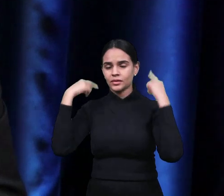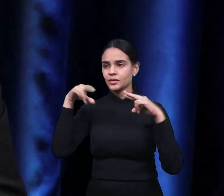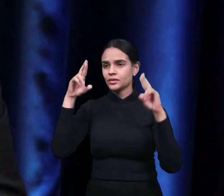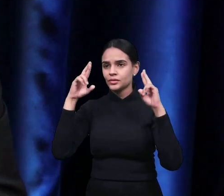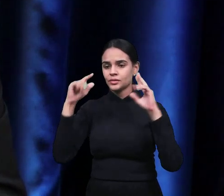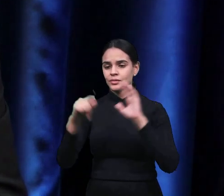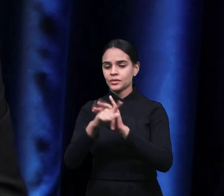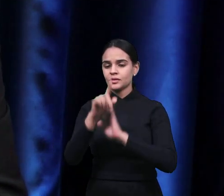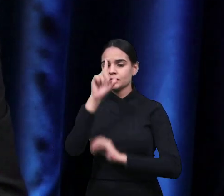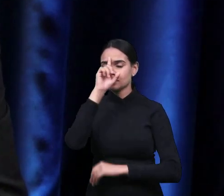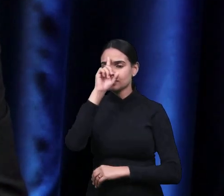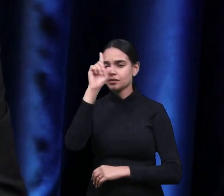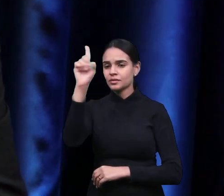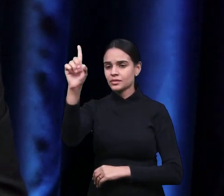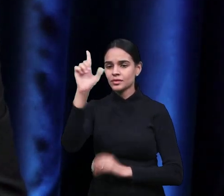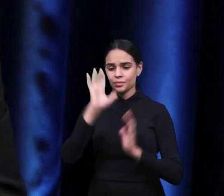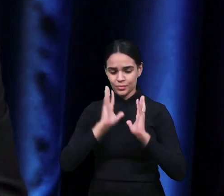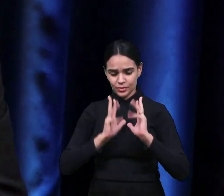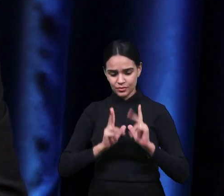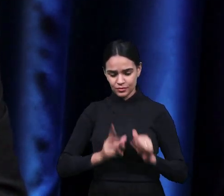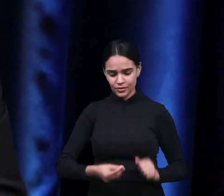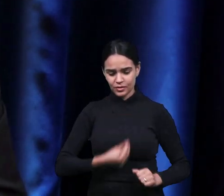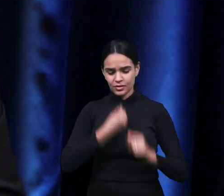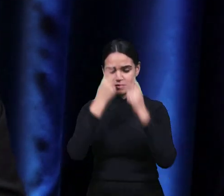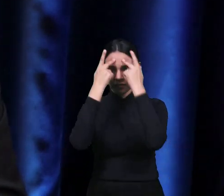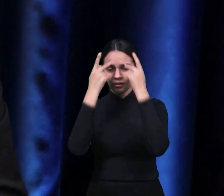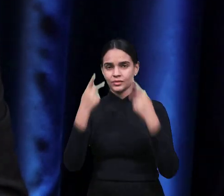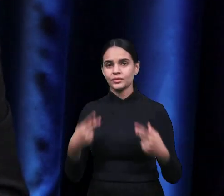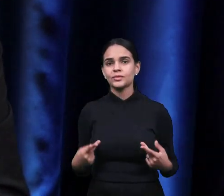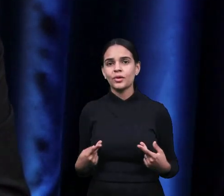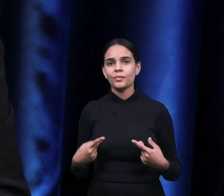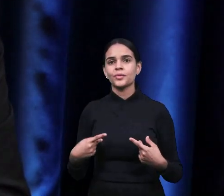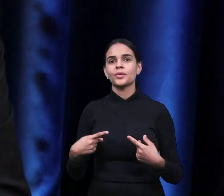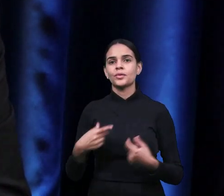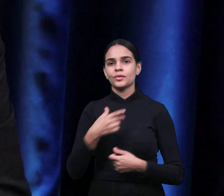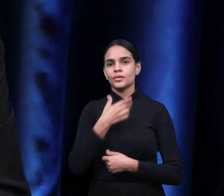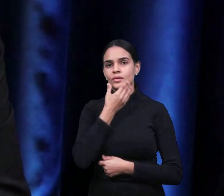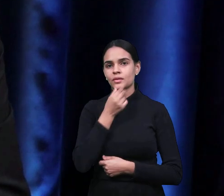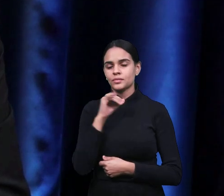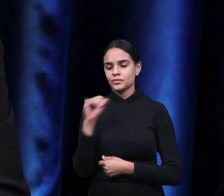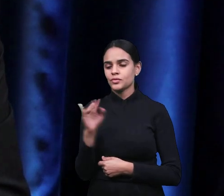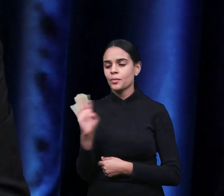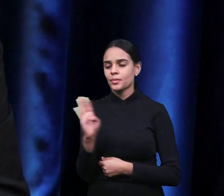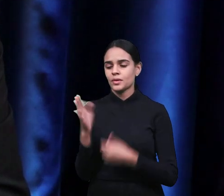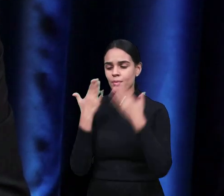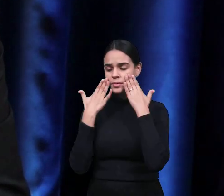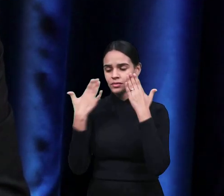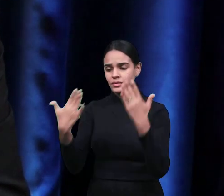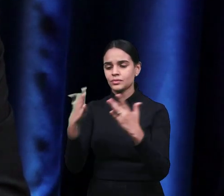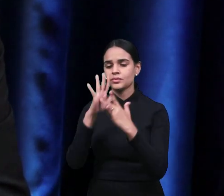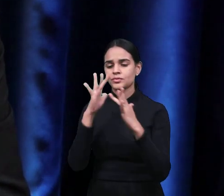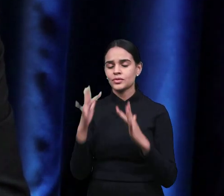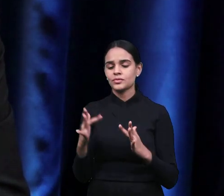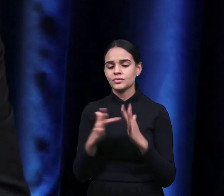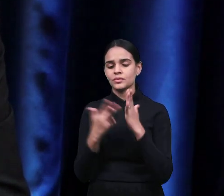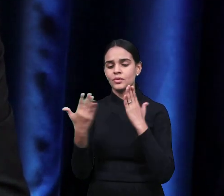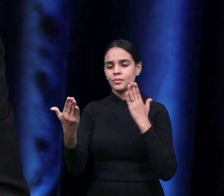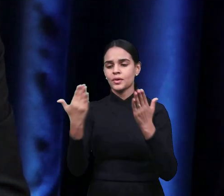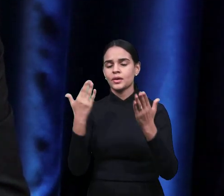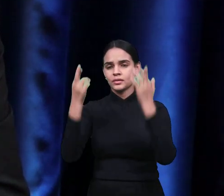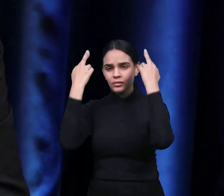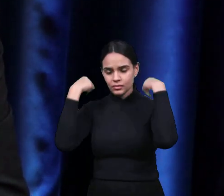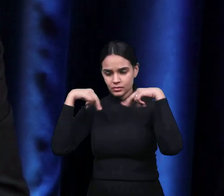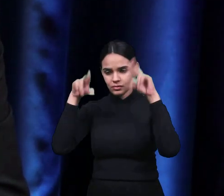João Batista disse, né, essa expressão: eis aí o Cordeiro de Deus. Então, Jesus é o Cordeiro que quer